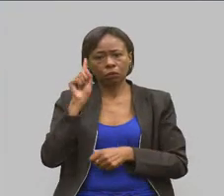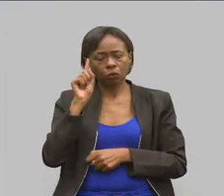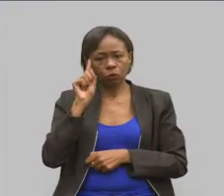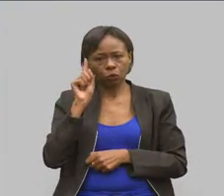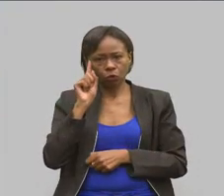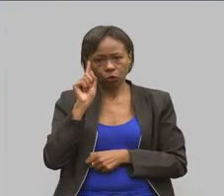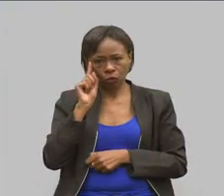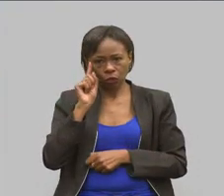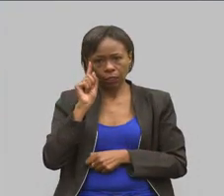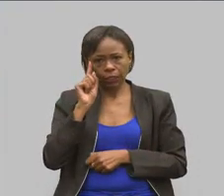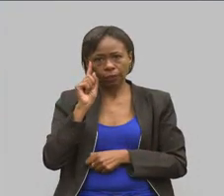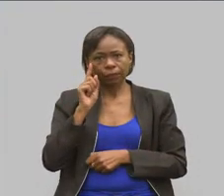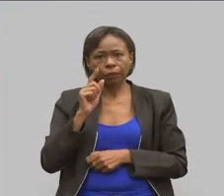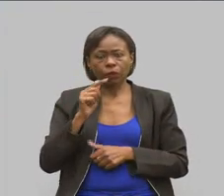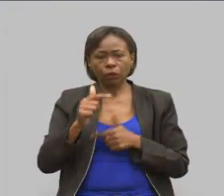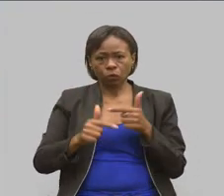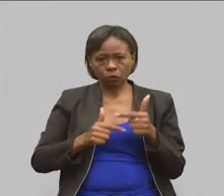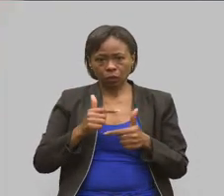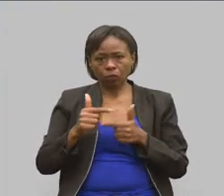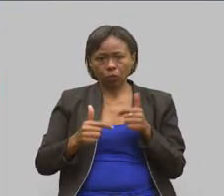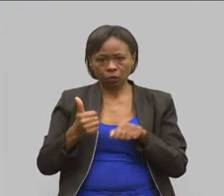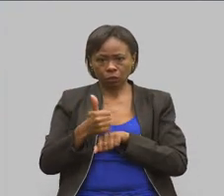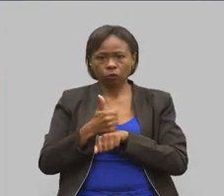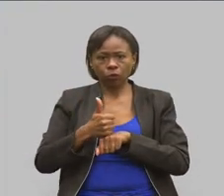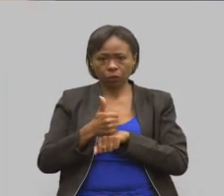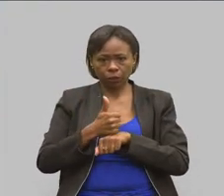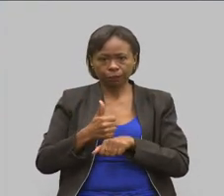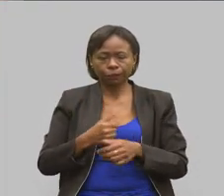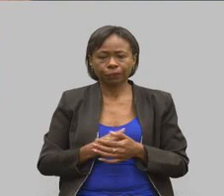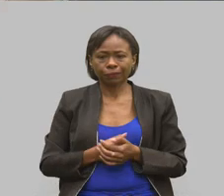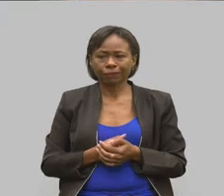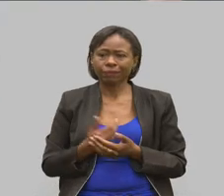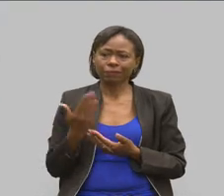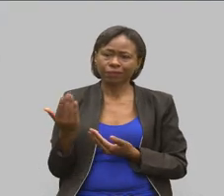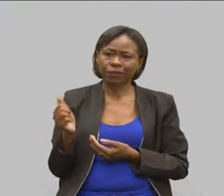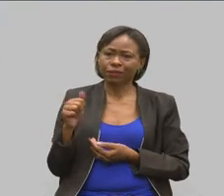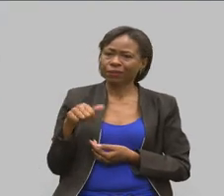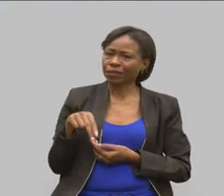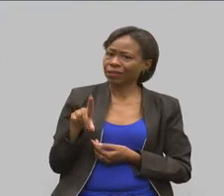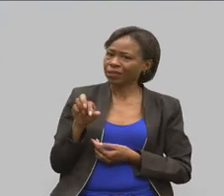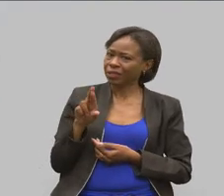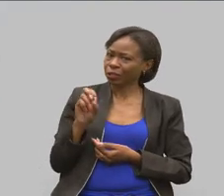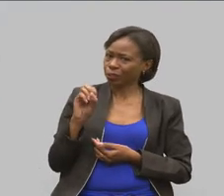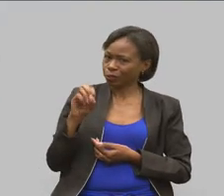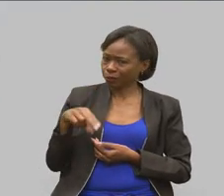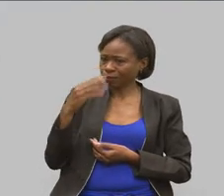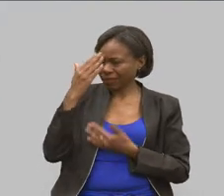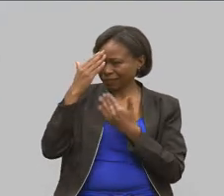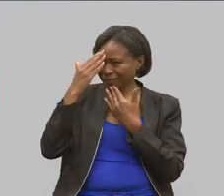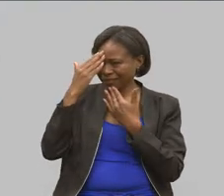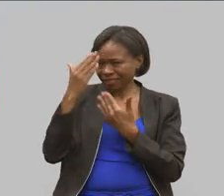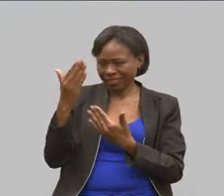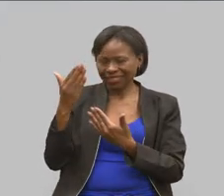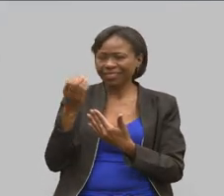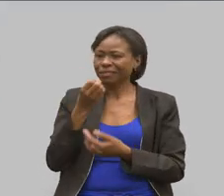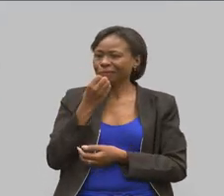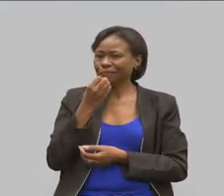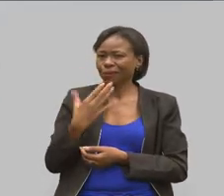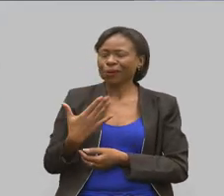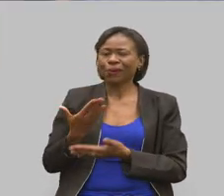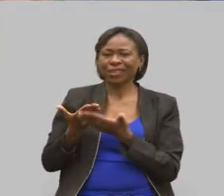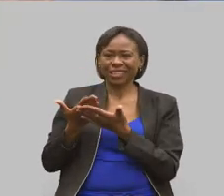exercício da profissão então Anders obrigado boa aula e espero que você consiga